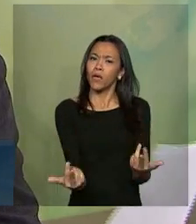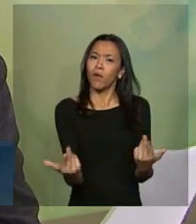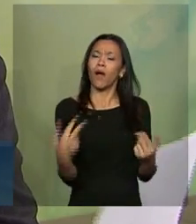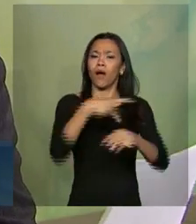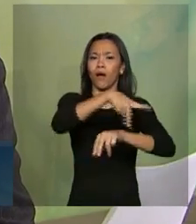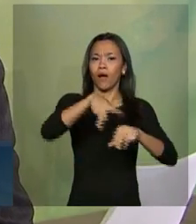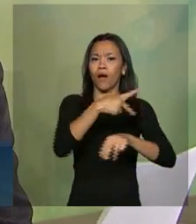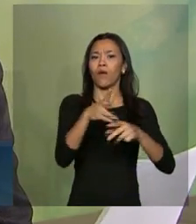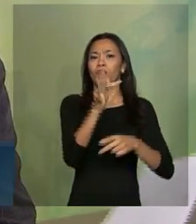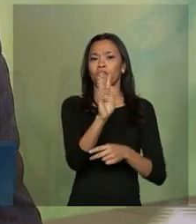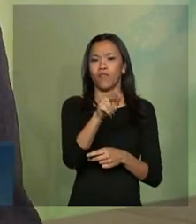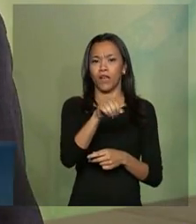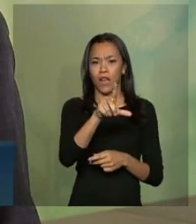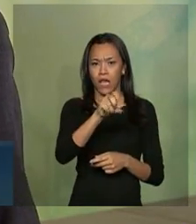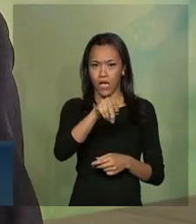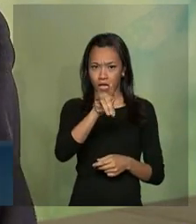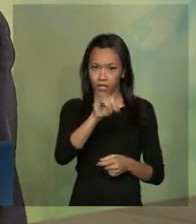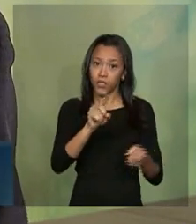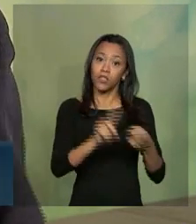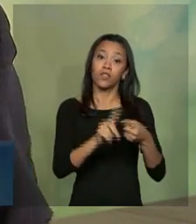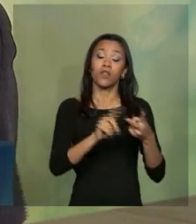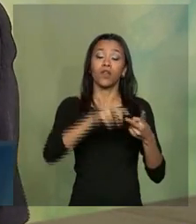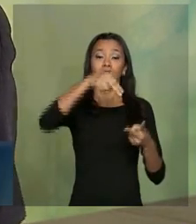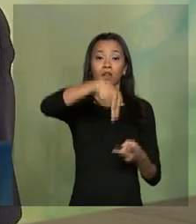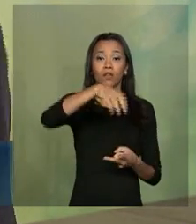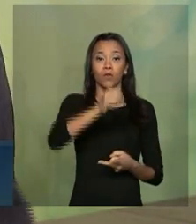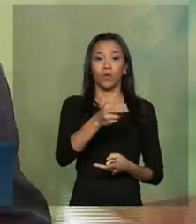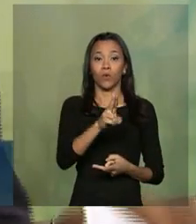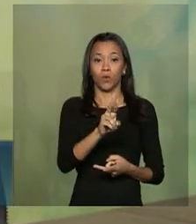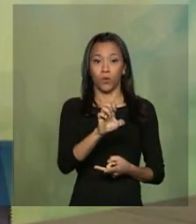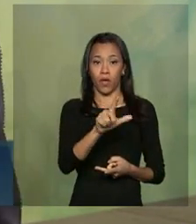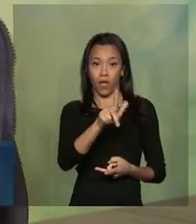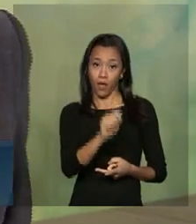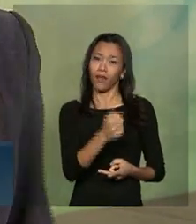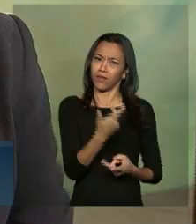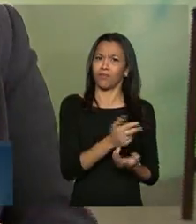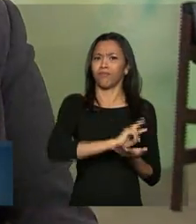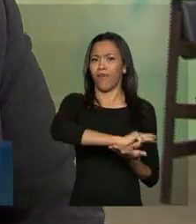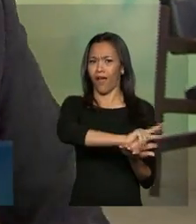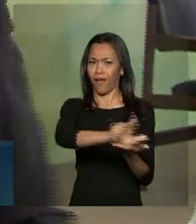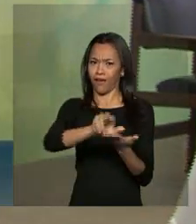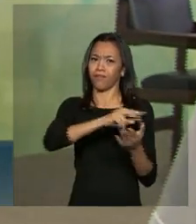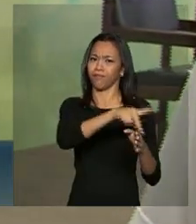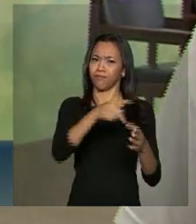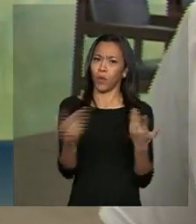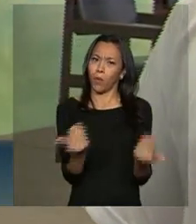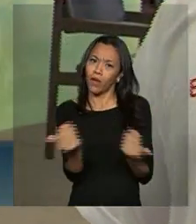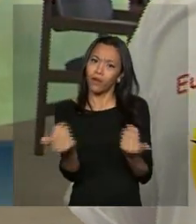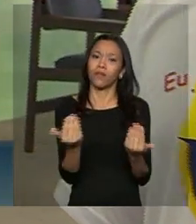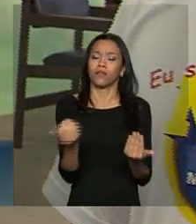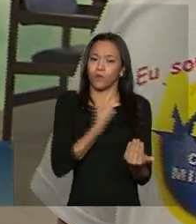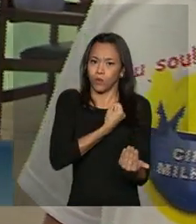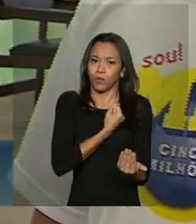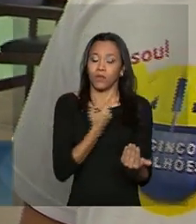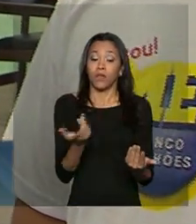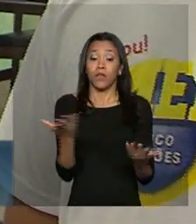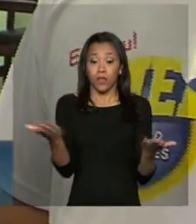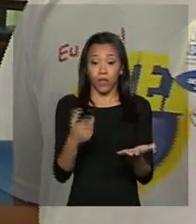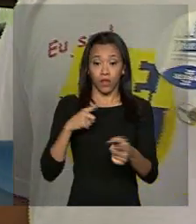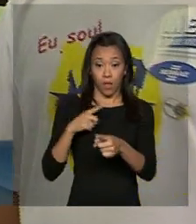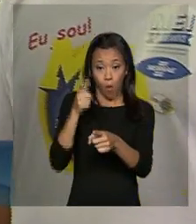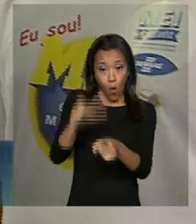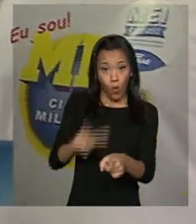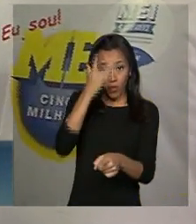Finlândia, Noruega, Singapura ou Irlanda. É bastante gente. E aqui do meu lado está mais um microempreendedor